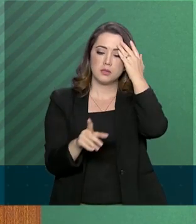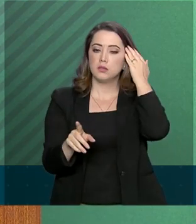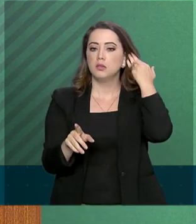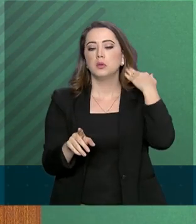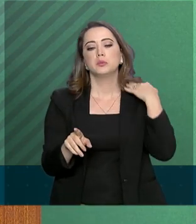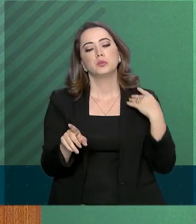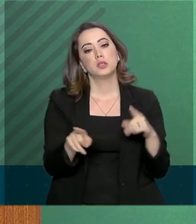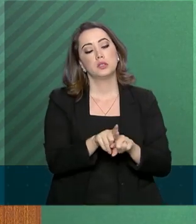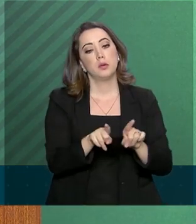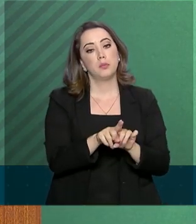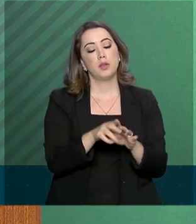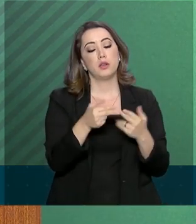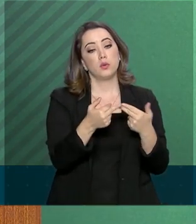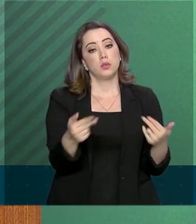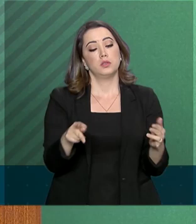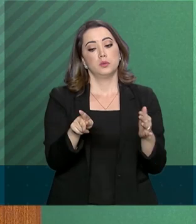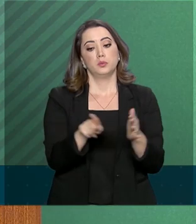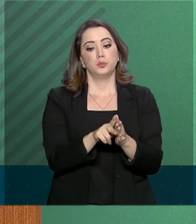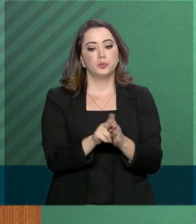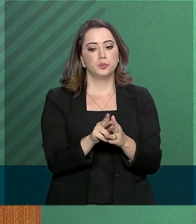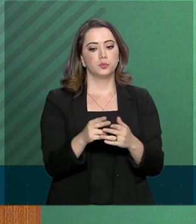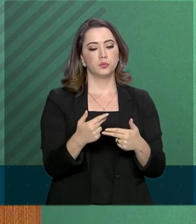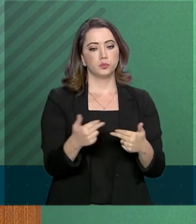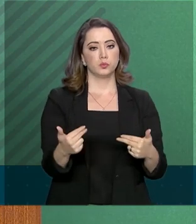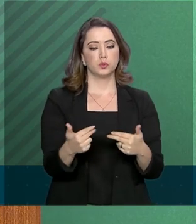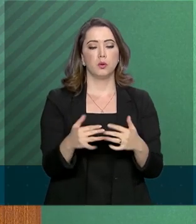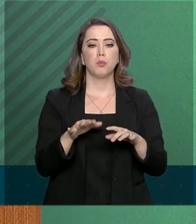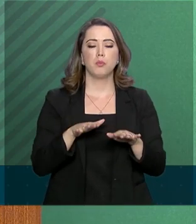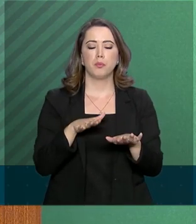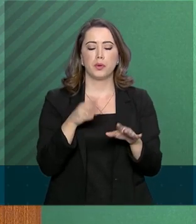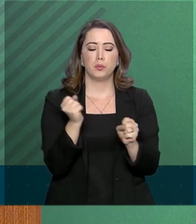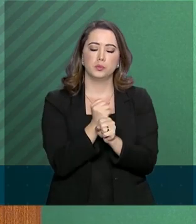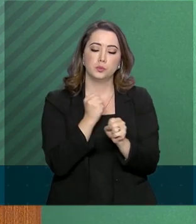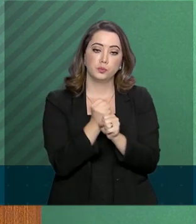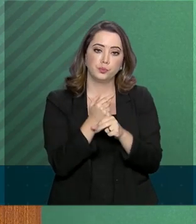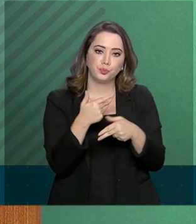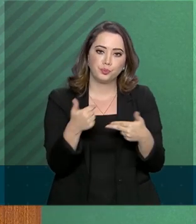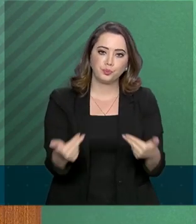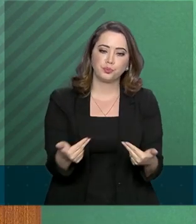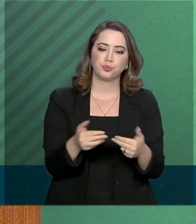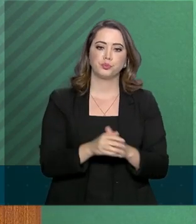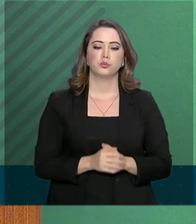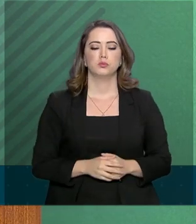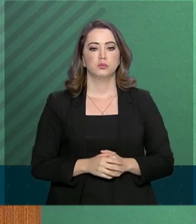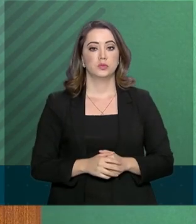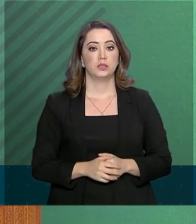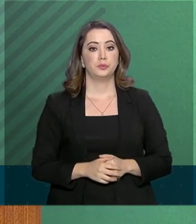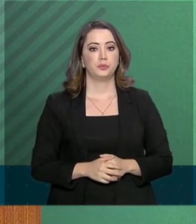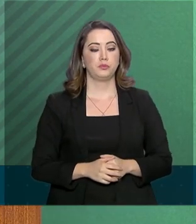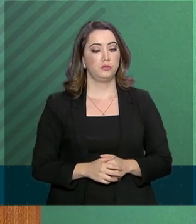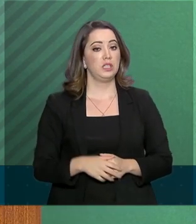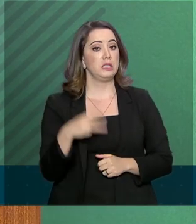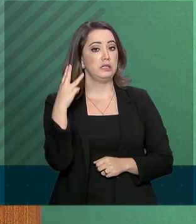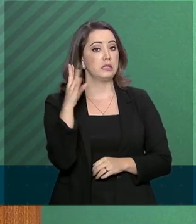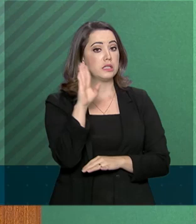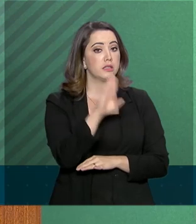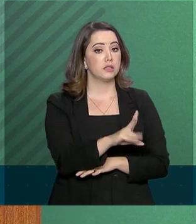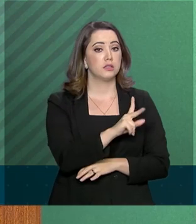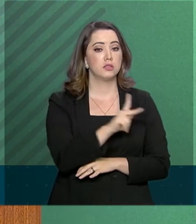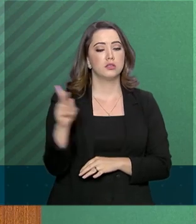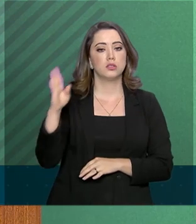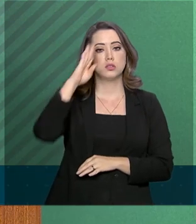os aspectos referentes à infraestrutura às 13 horas senhor presidente